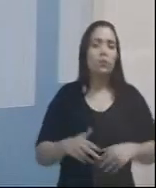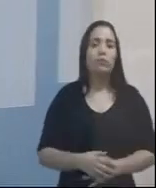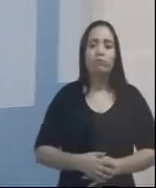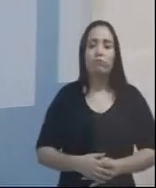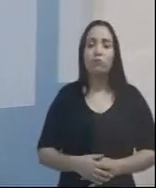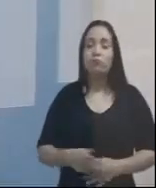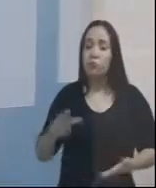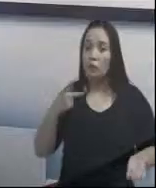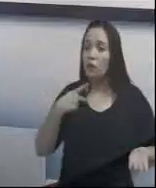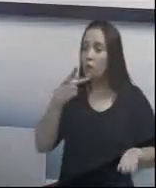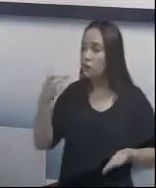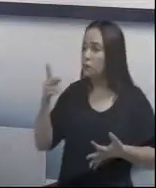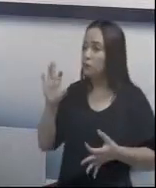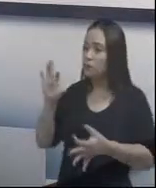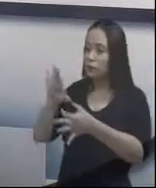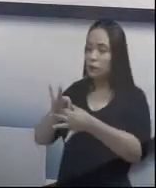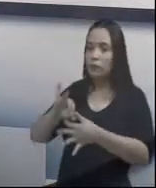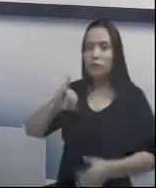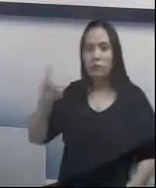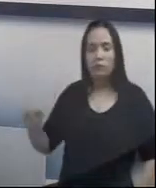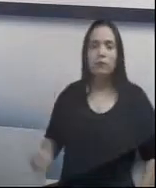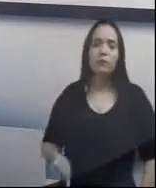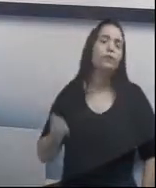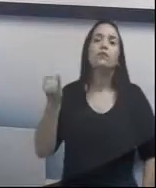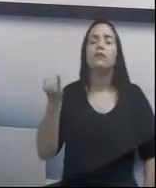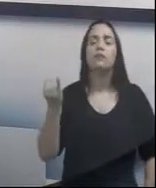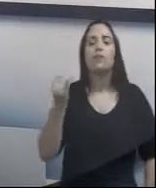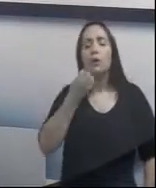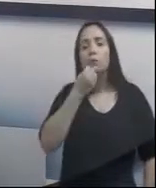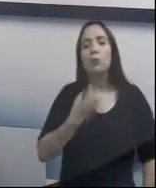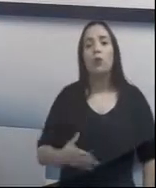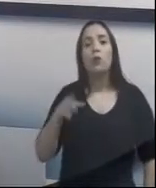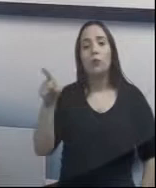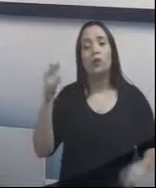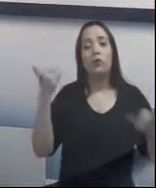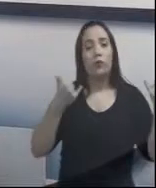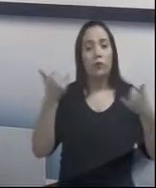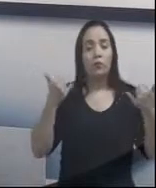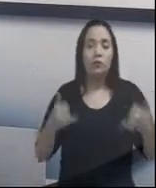aqui que não falo na Assembleia, mas vou lhe dar esse dado, é bom que o senhor ficar com ele,